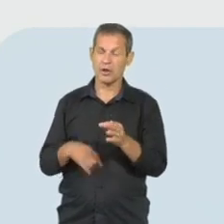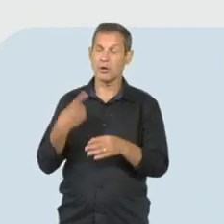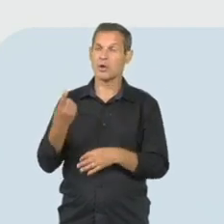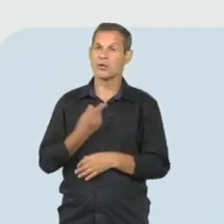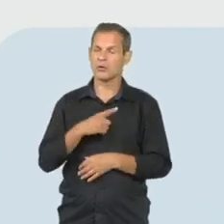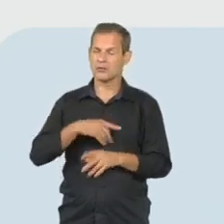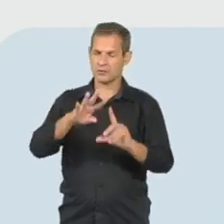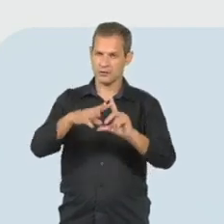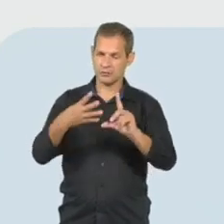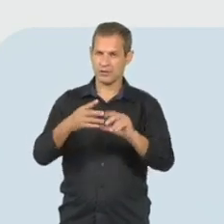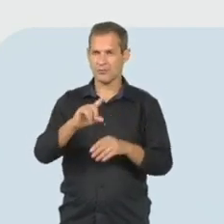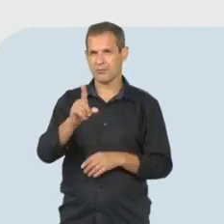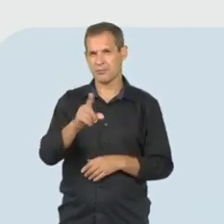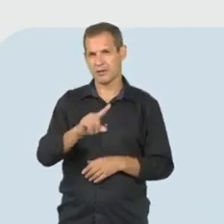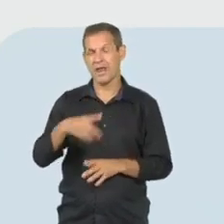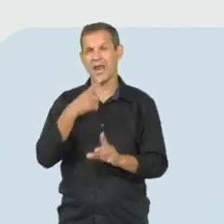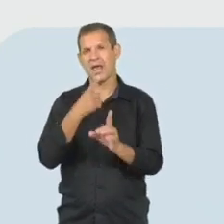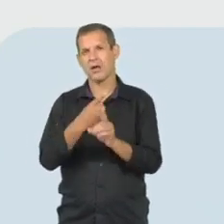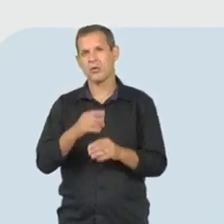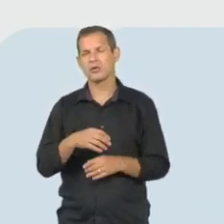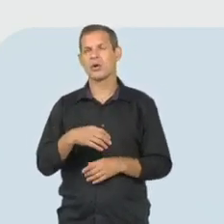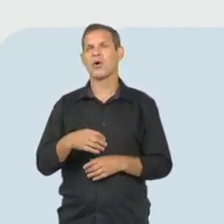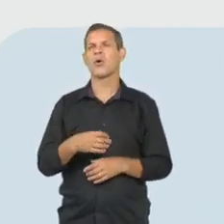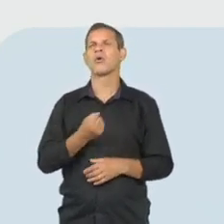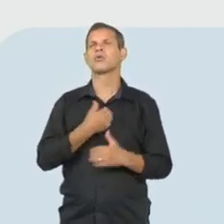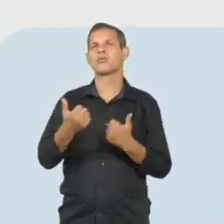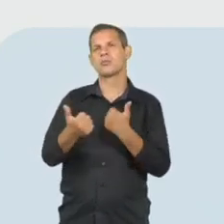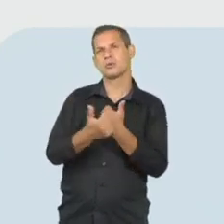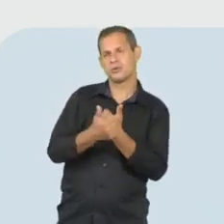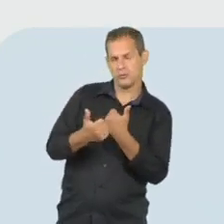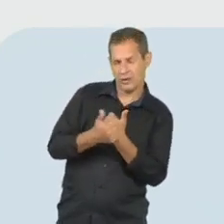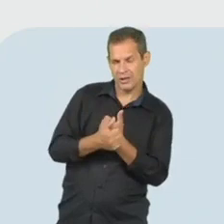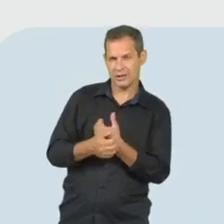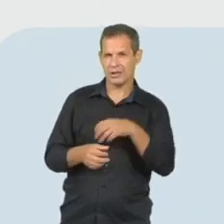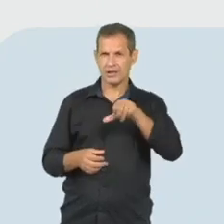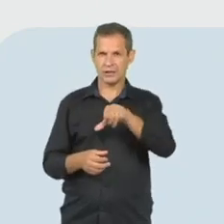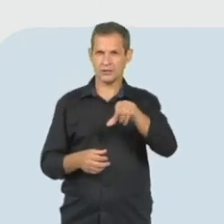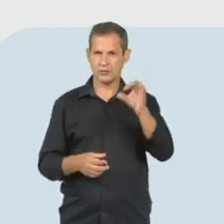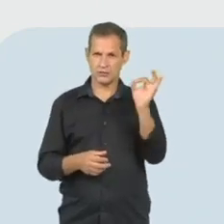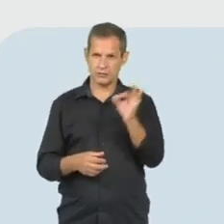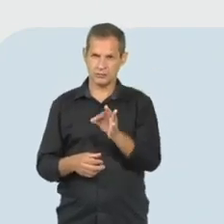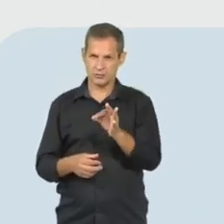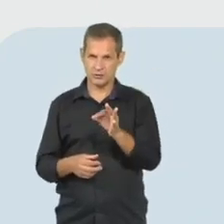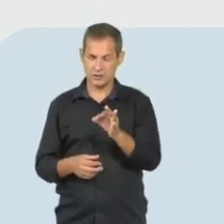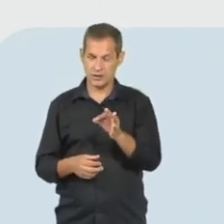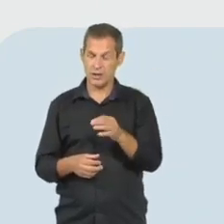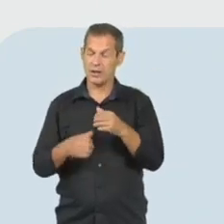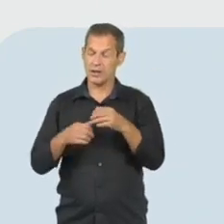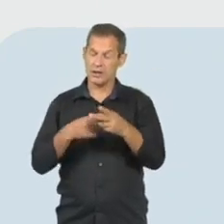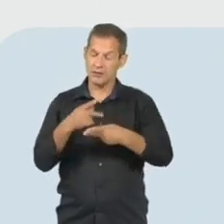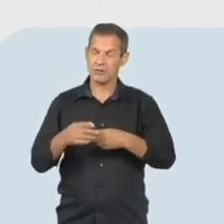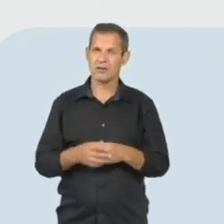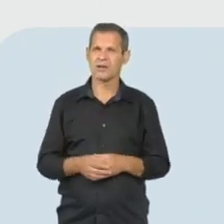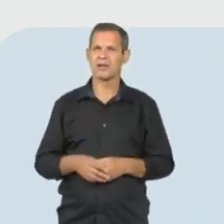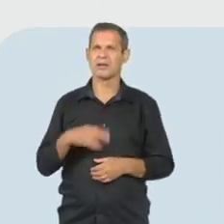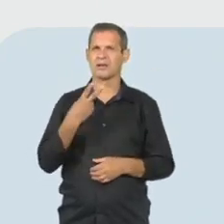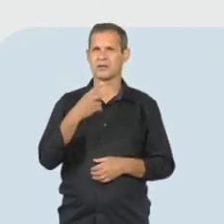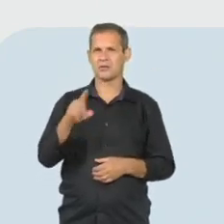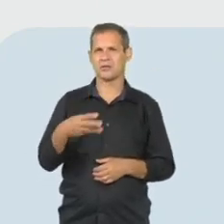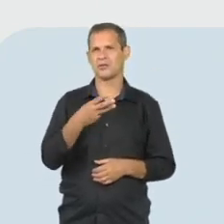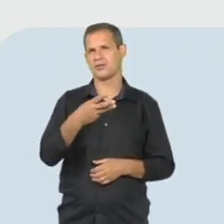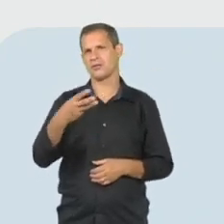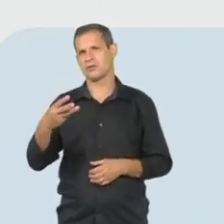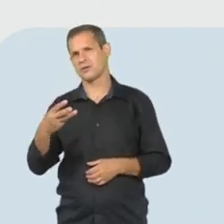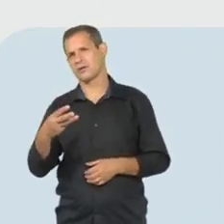lá para a tabela Z, encontrar o número mais próximo a 99%, ele está dizendo aqui que é o